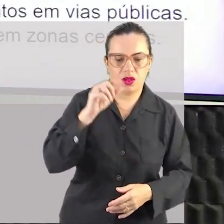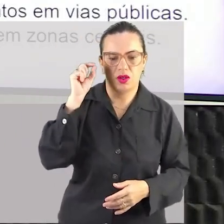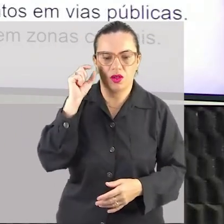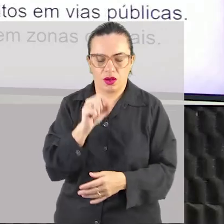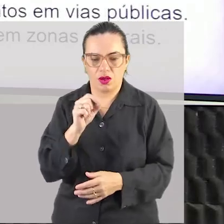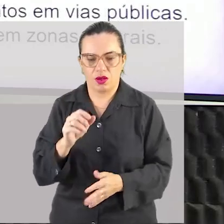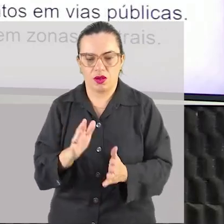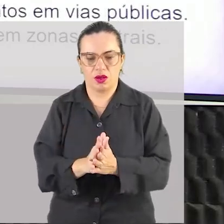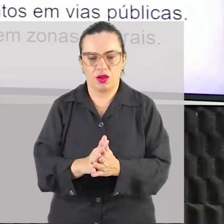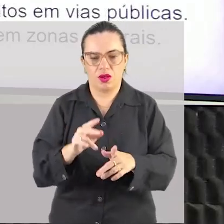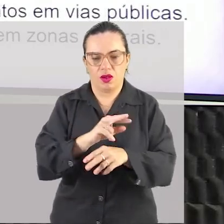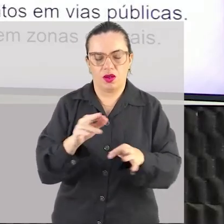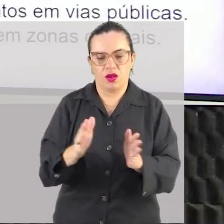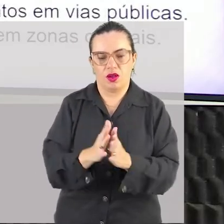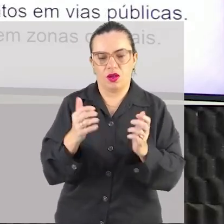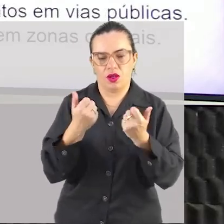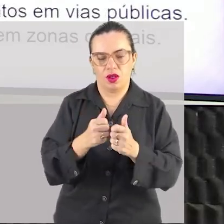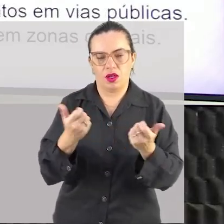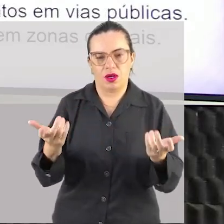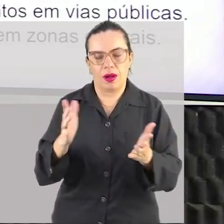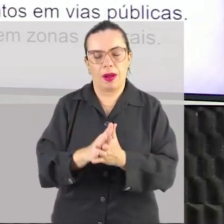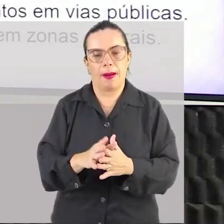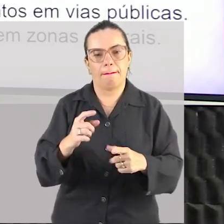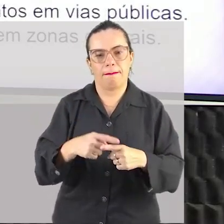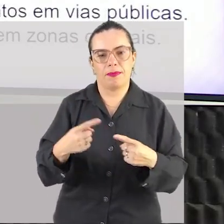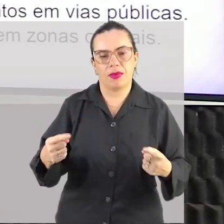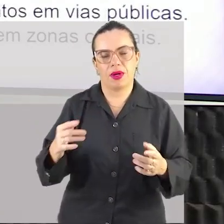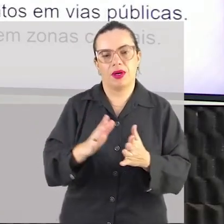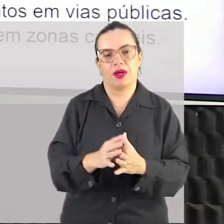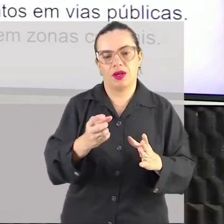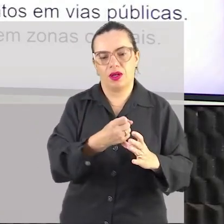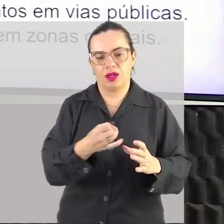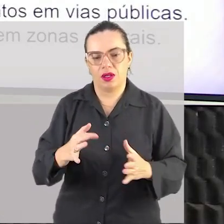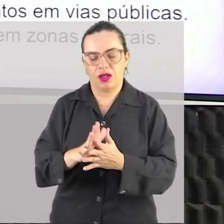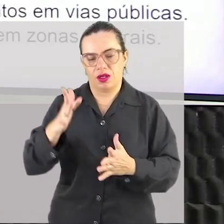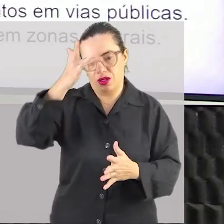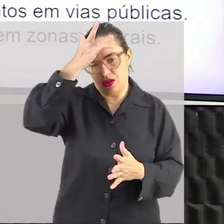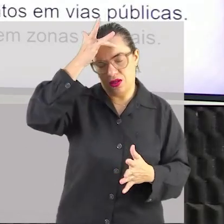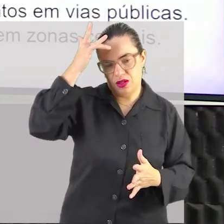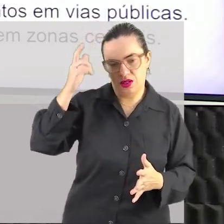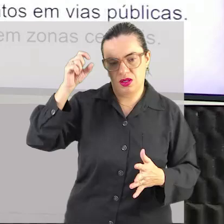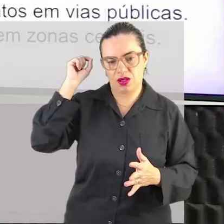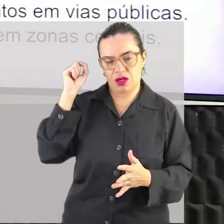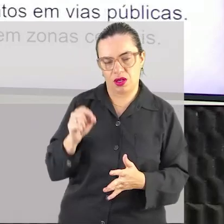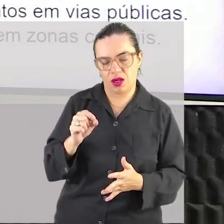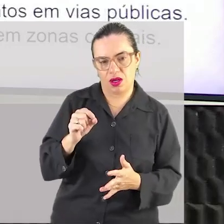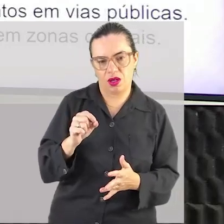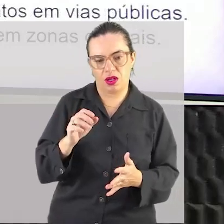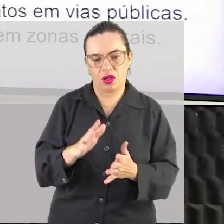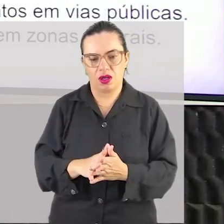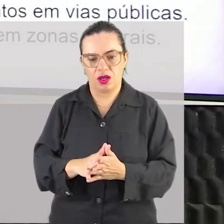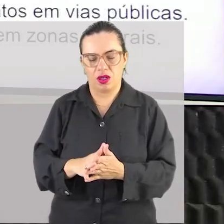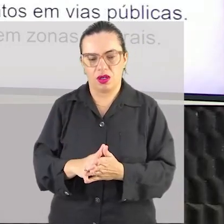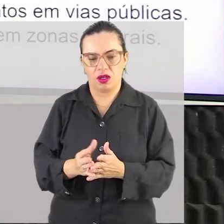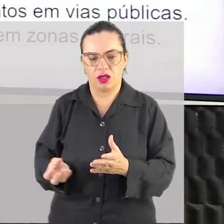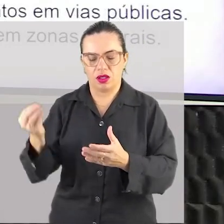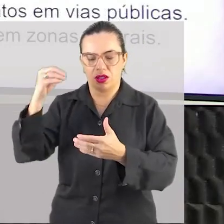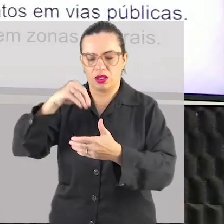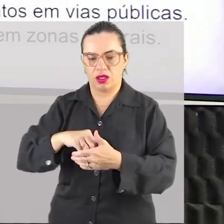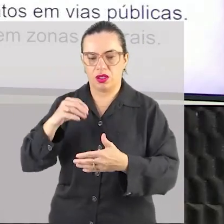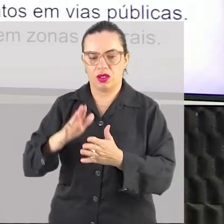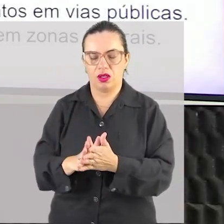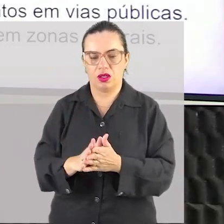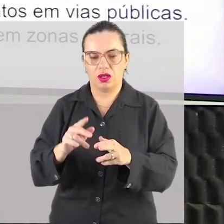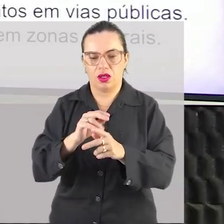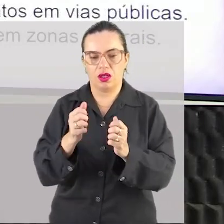potencializo a quantidade de pessoas em cada ônibus agora veja bem eu tô falando de um modelo adequado é claro que a gente